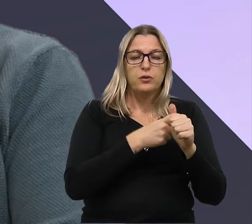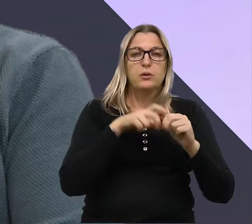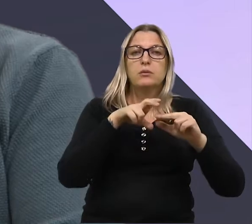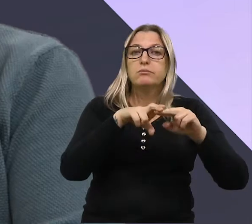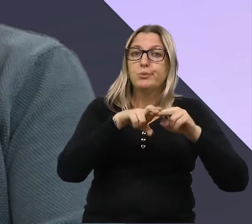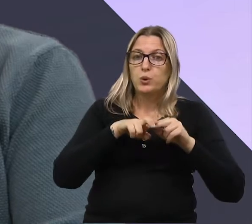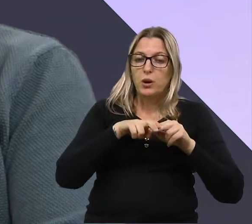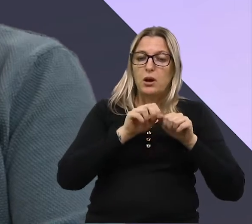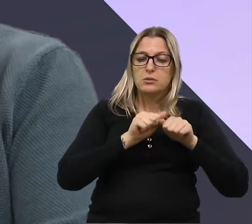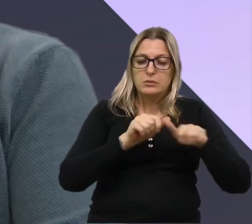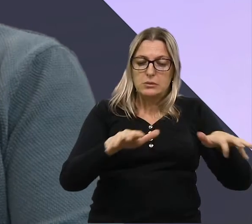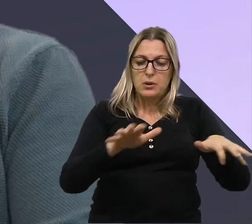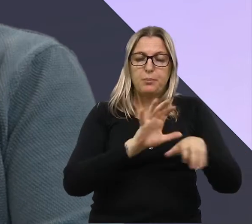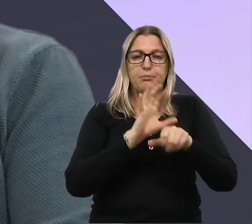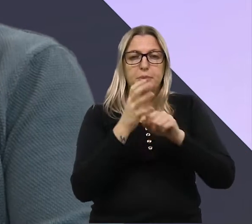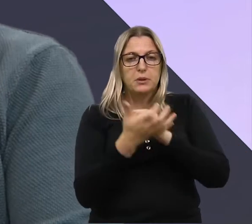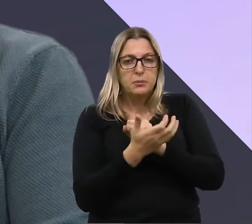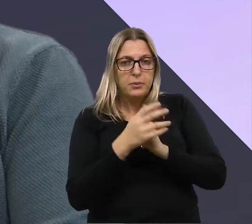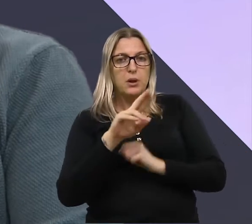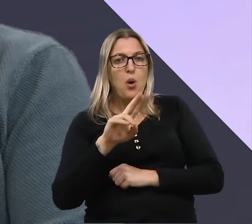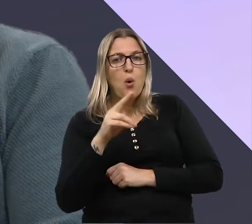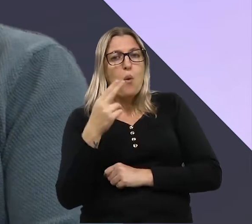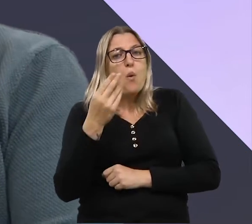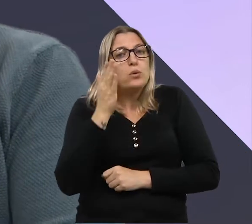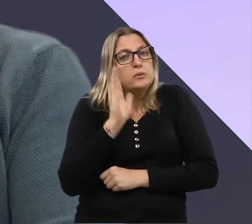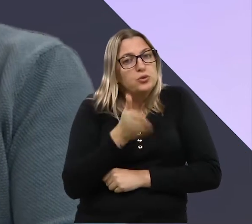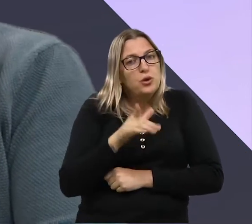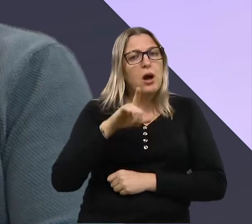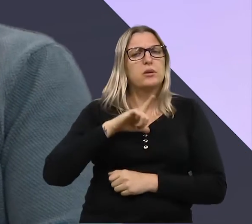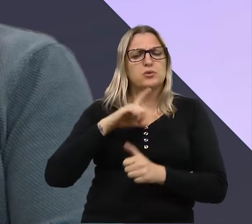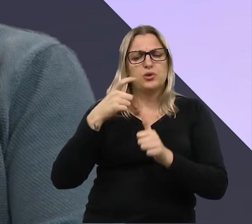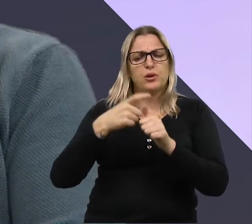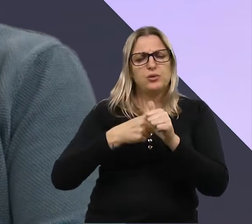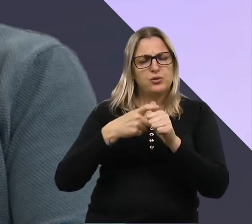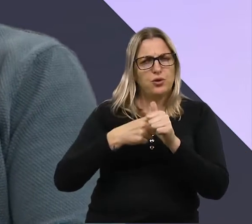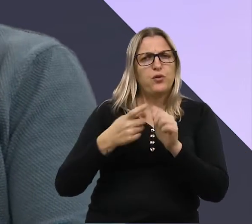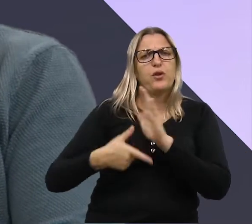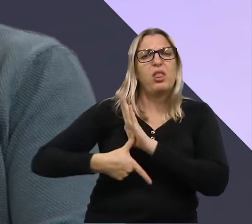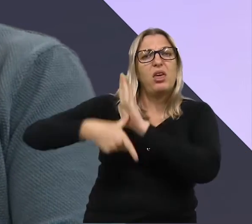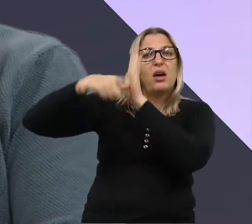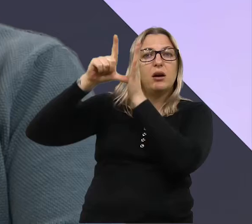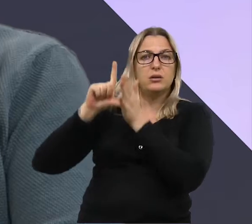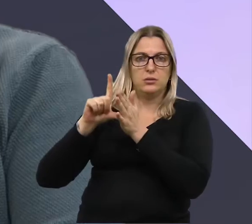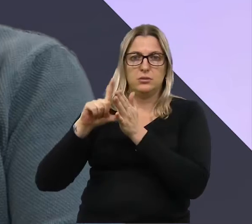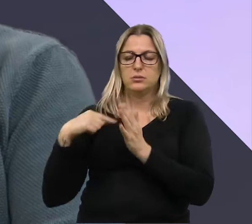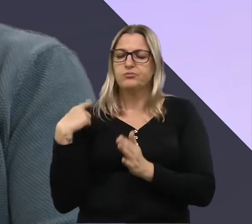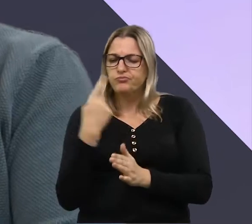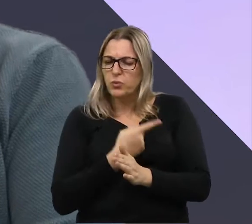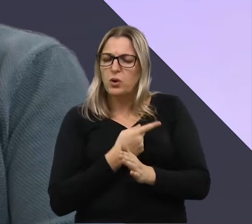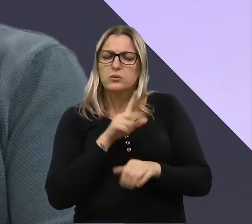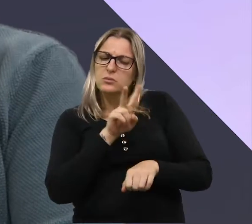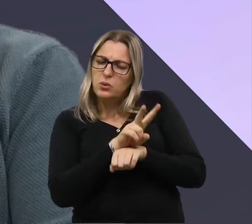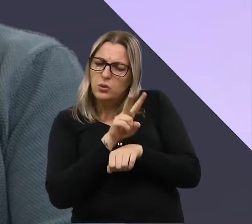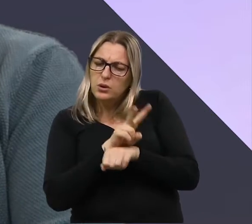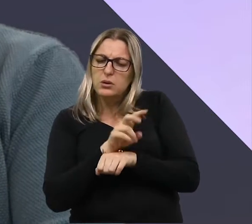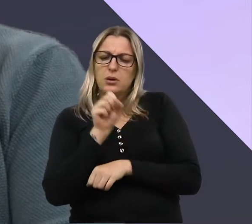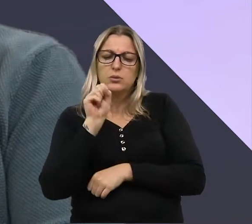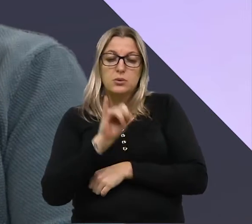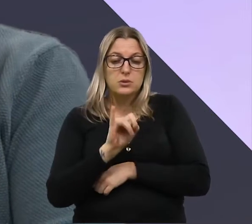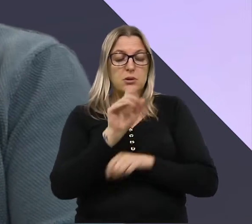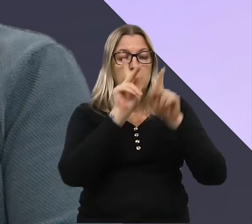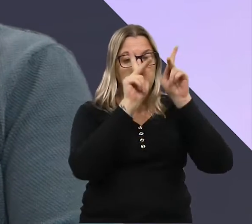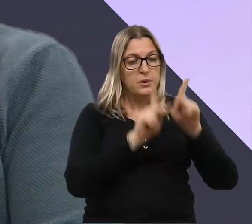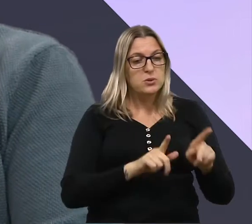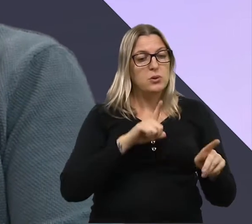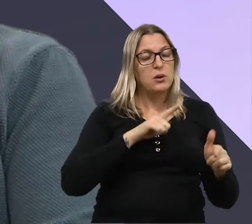2020 decorrência da pandemia ou se já existia antes disso então nós estamos te atendo esse Cuidado pessoas estão com